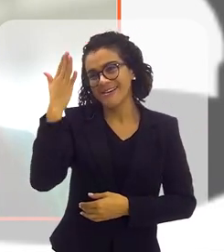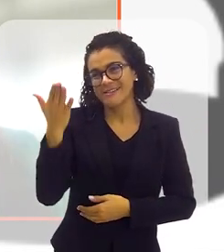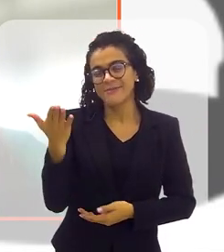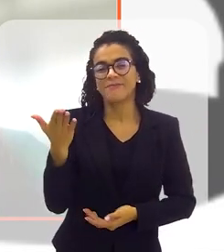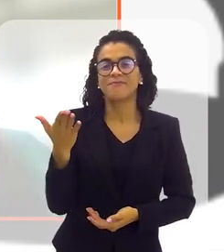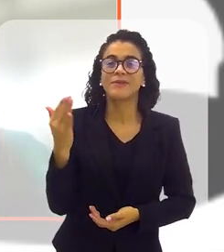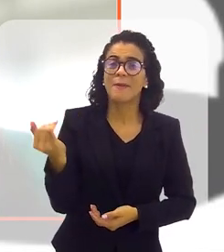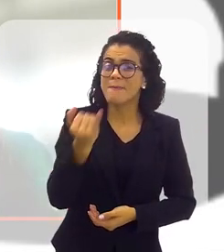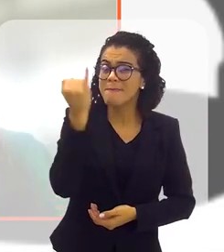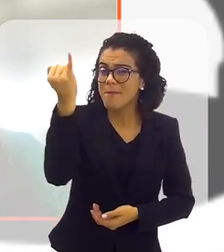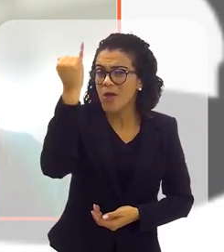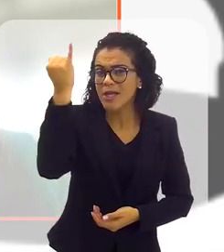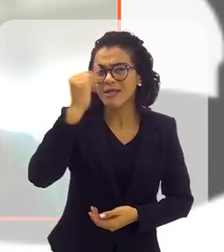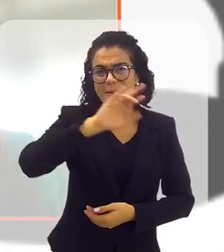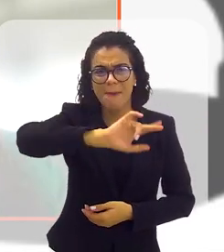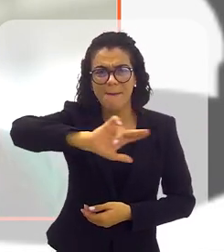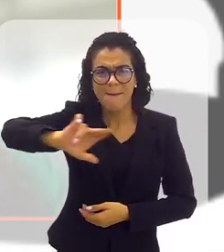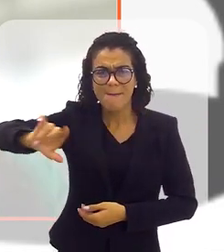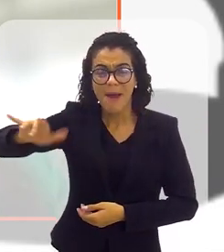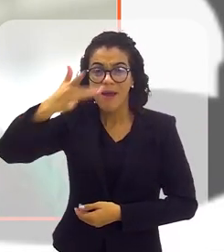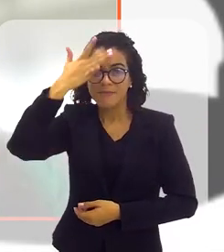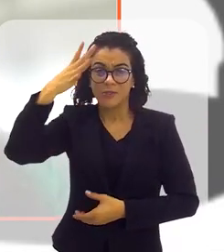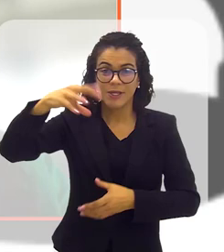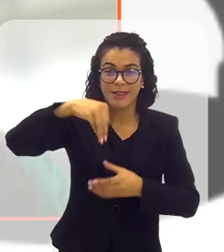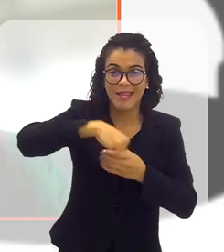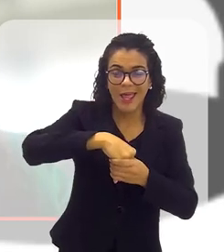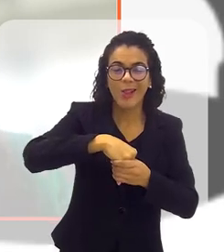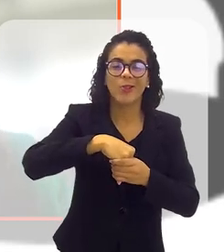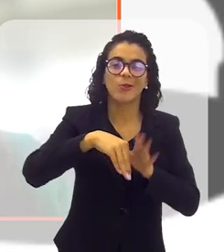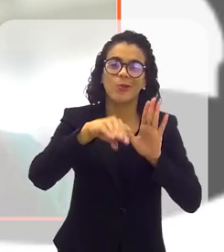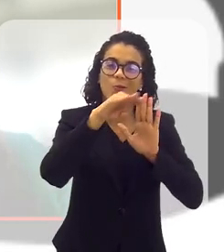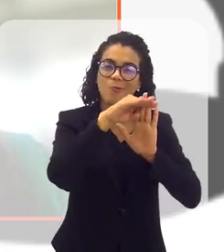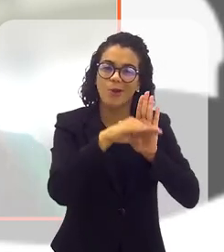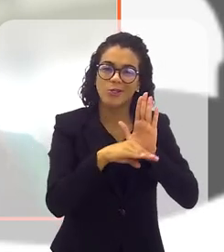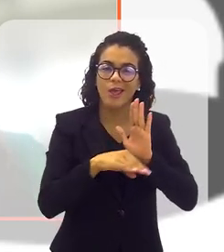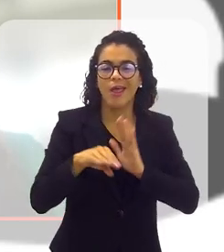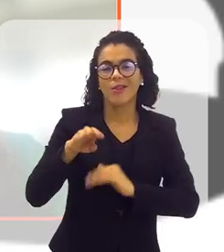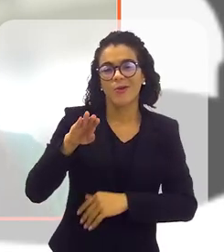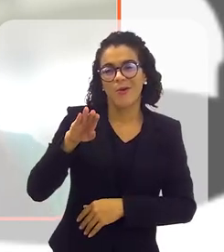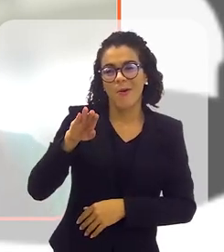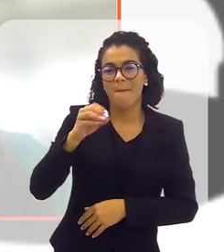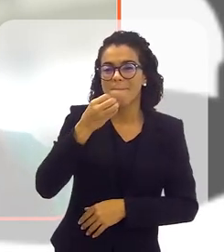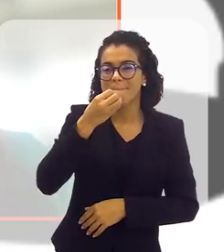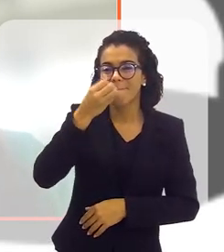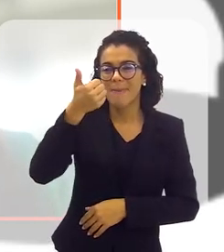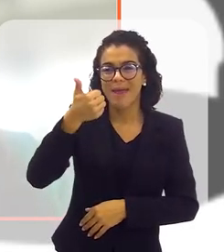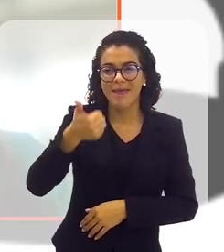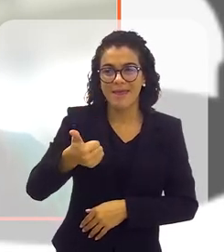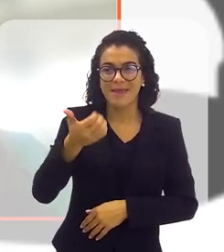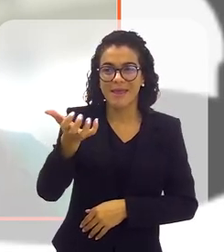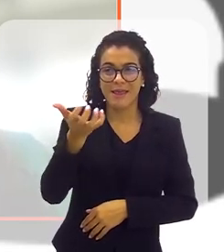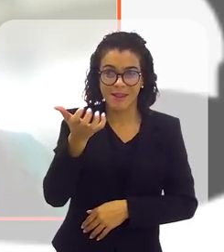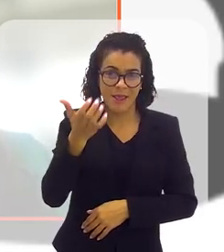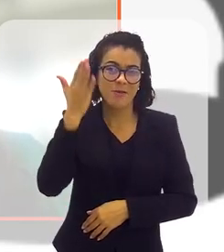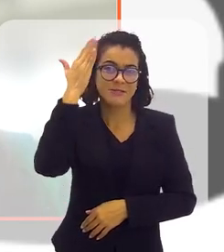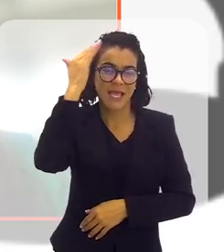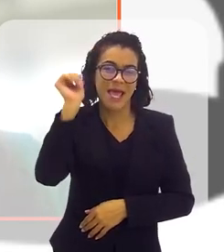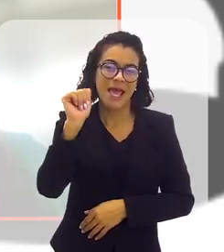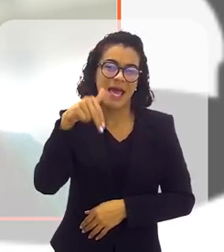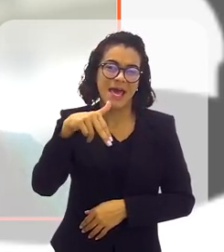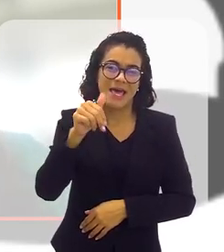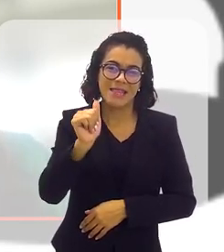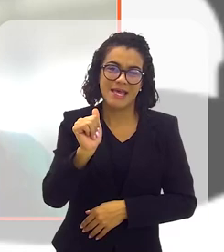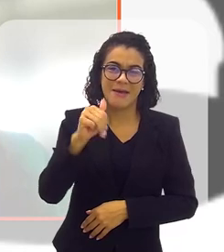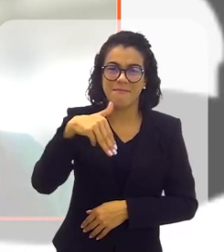outras pessoas tão importantes, tão ilustres dentro do Bem Querer. Ana Maria Braga também é uma